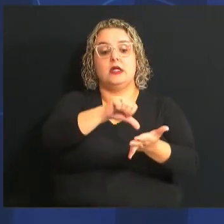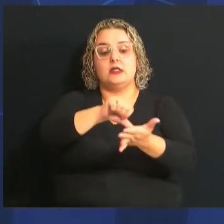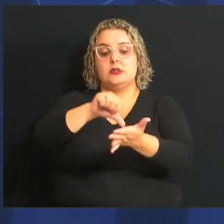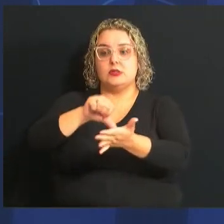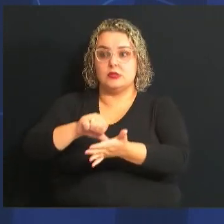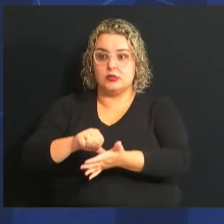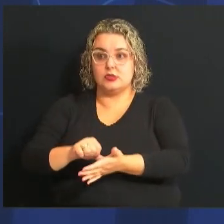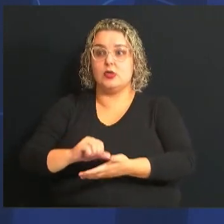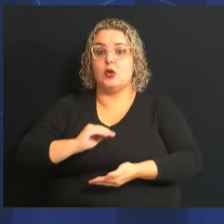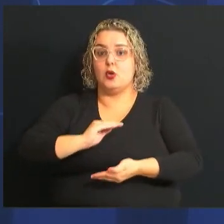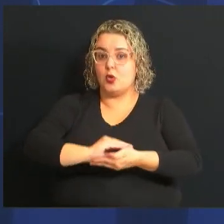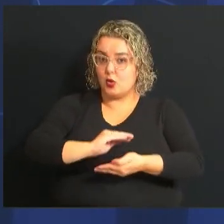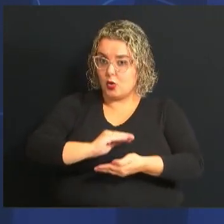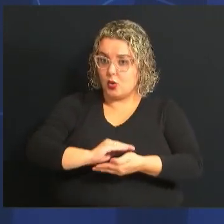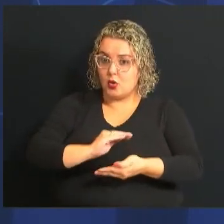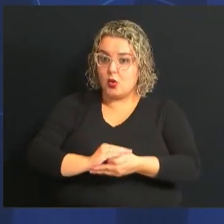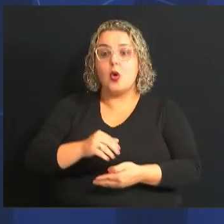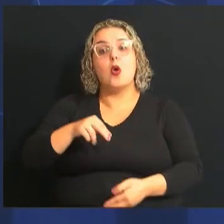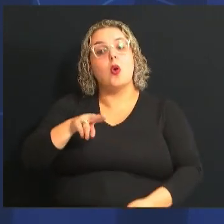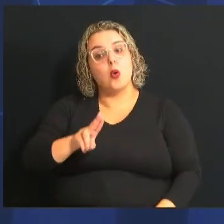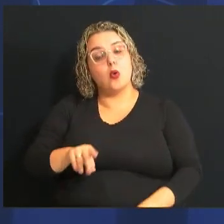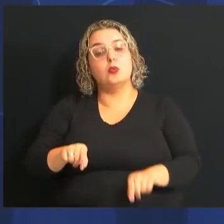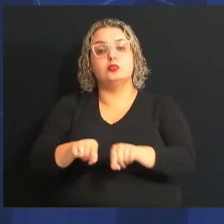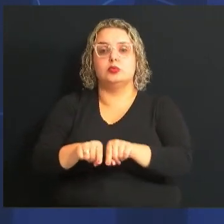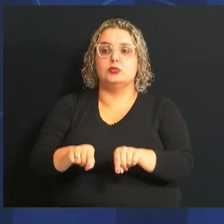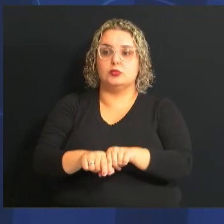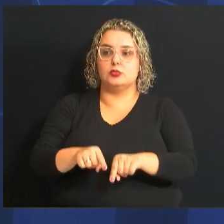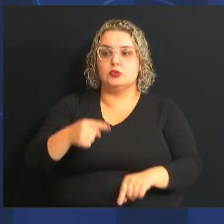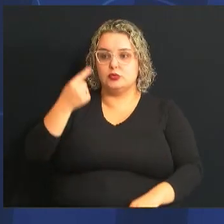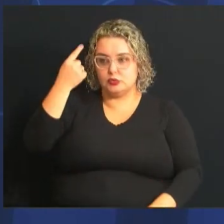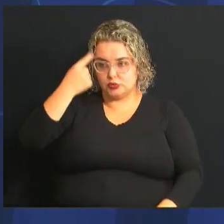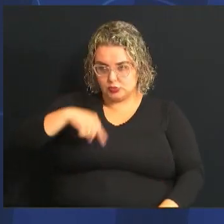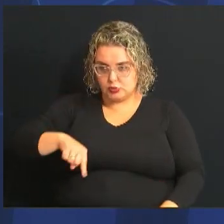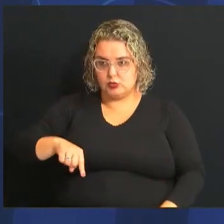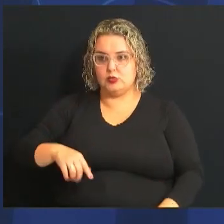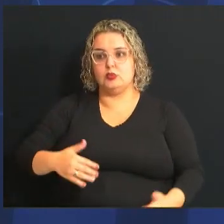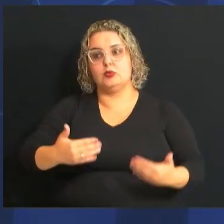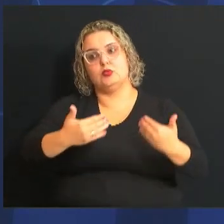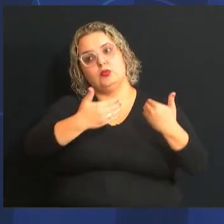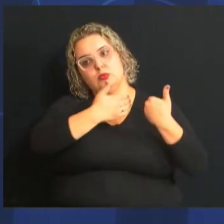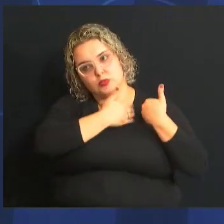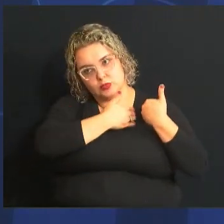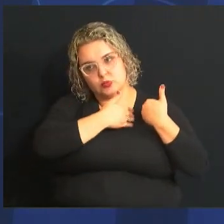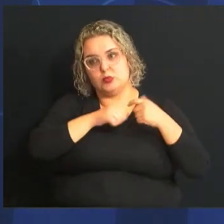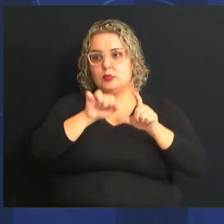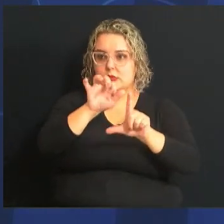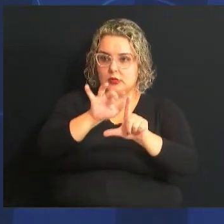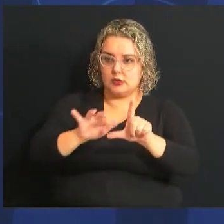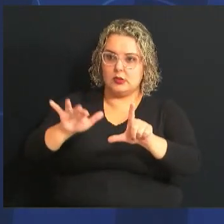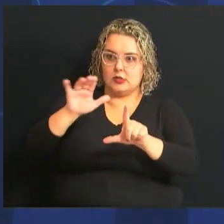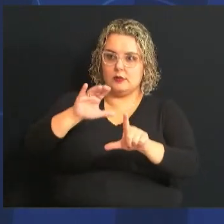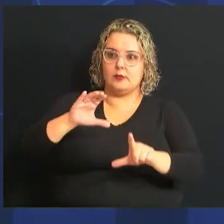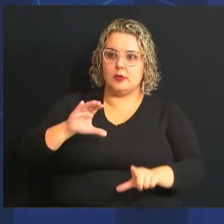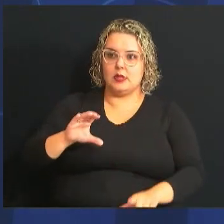Poupa Tempo ou ainda por meio do perfil de responsável na plataforma